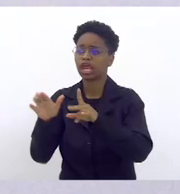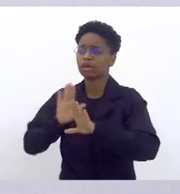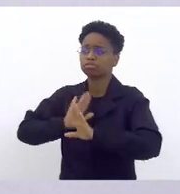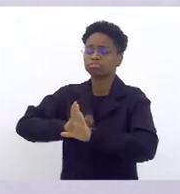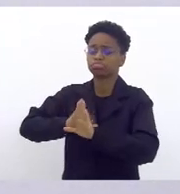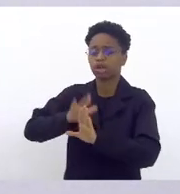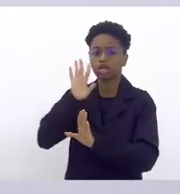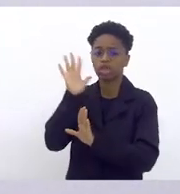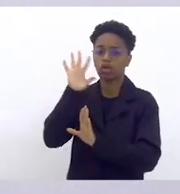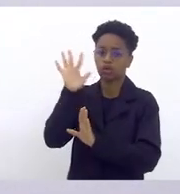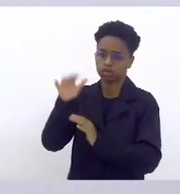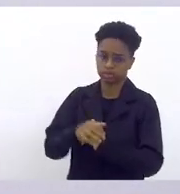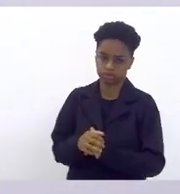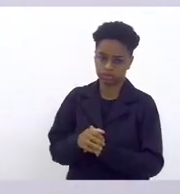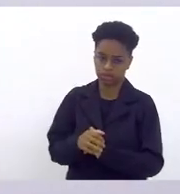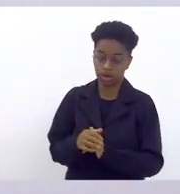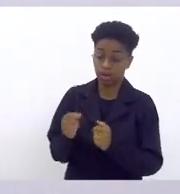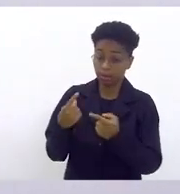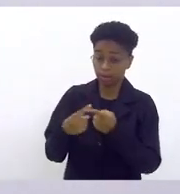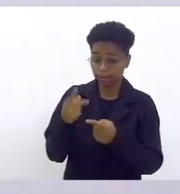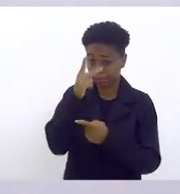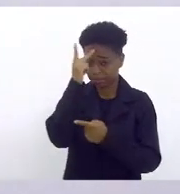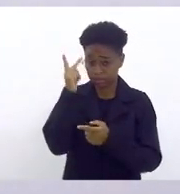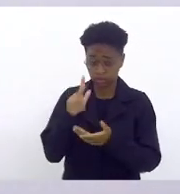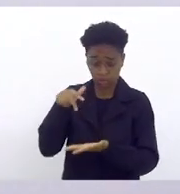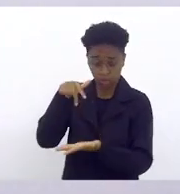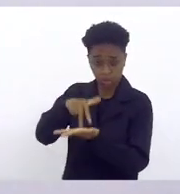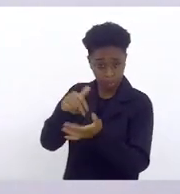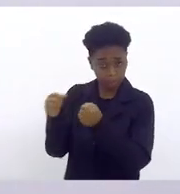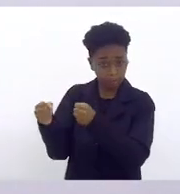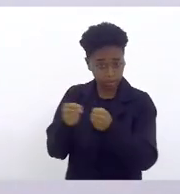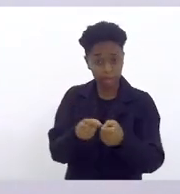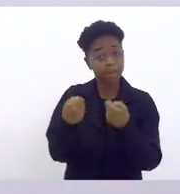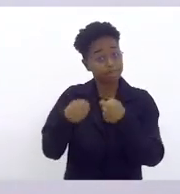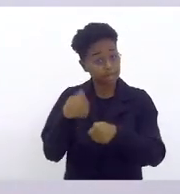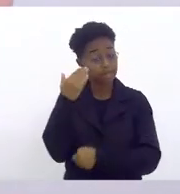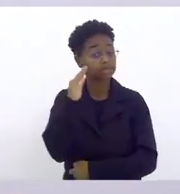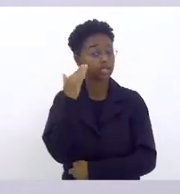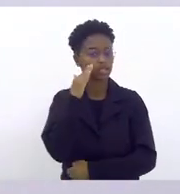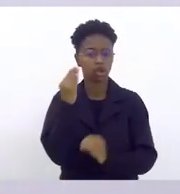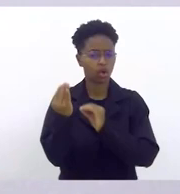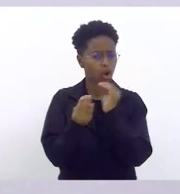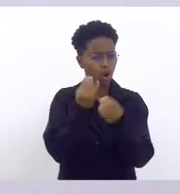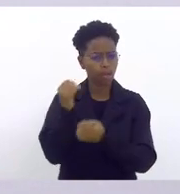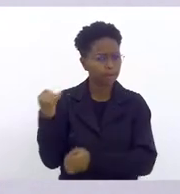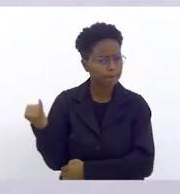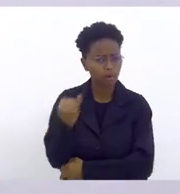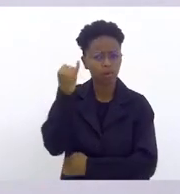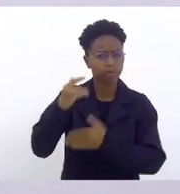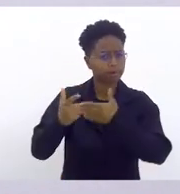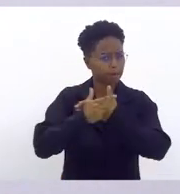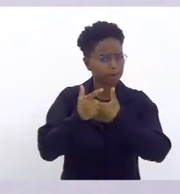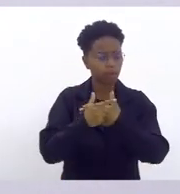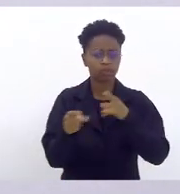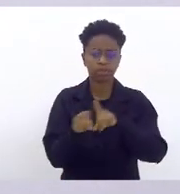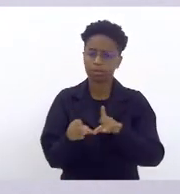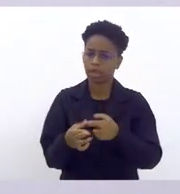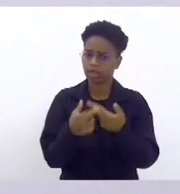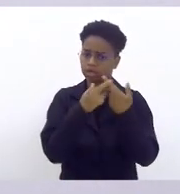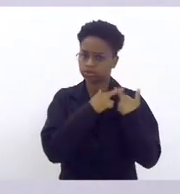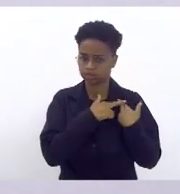ideológicas né aquele que está no poder precisa entender da relevância do seu papel e responsabilidade